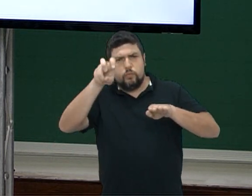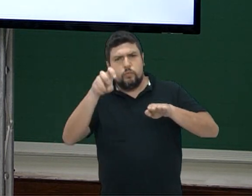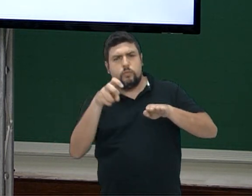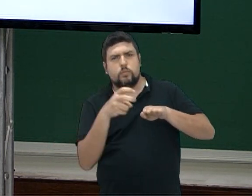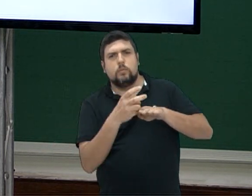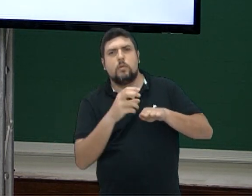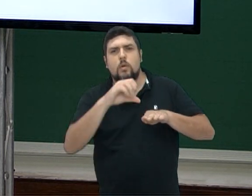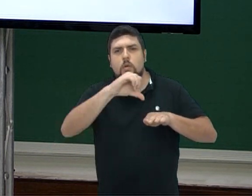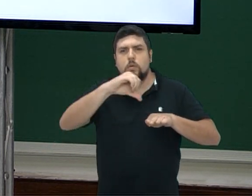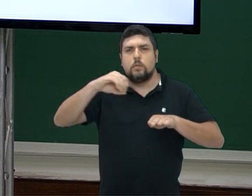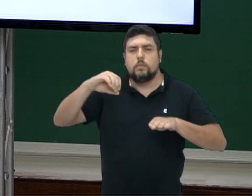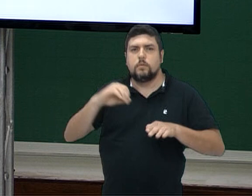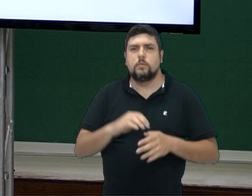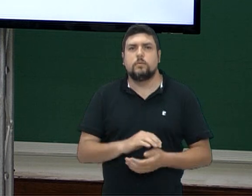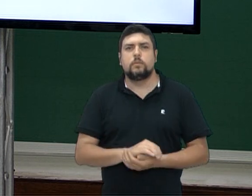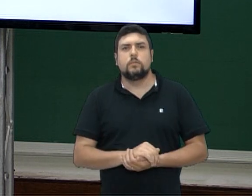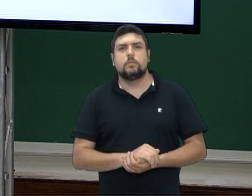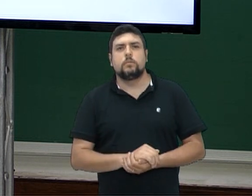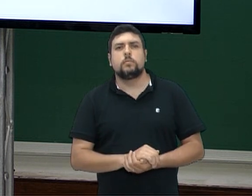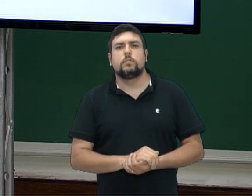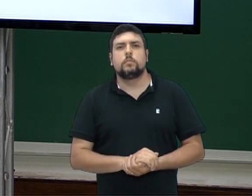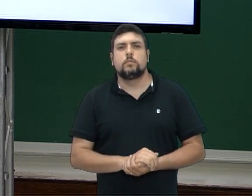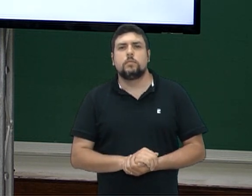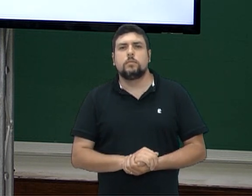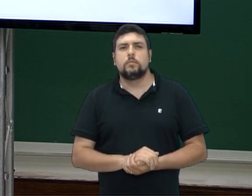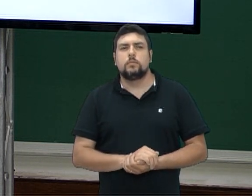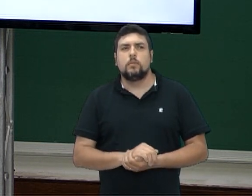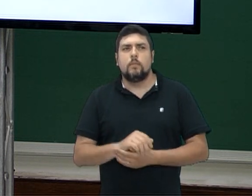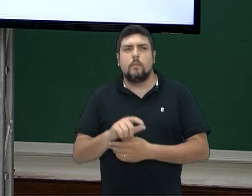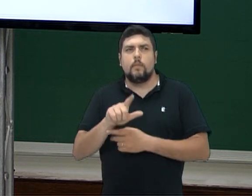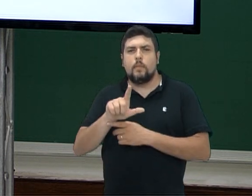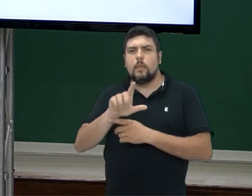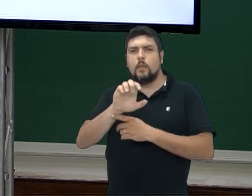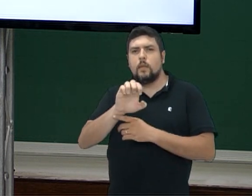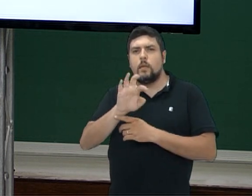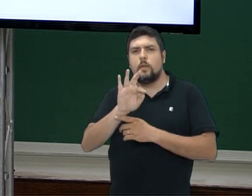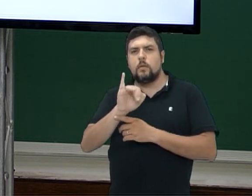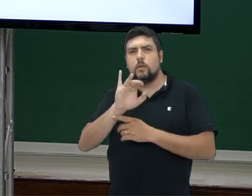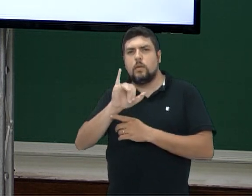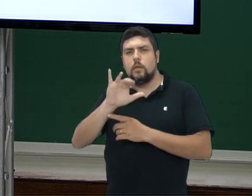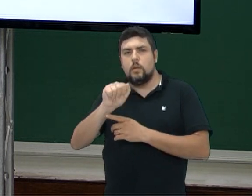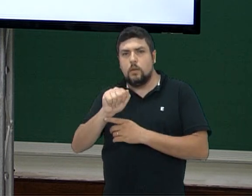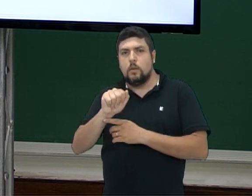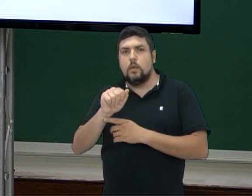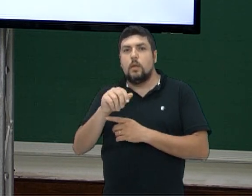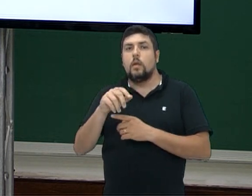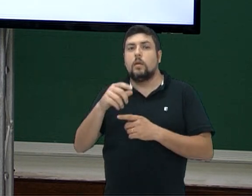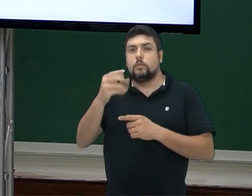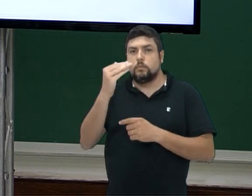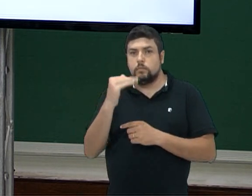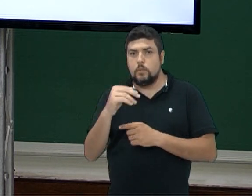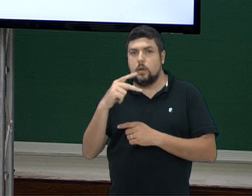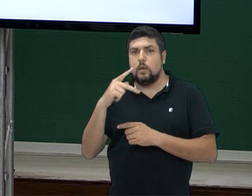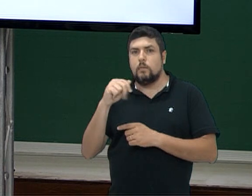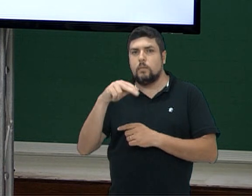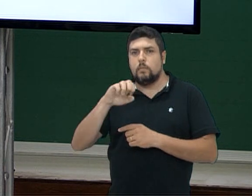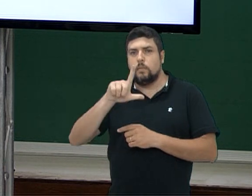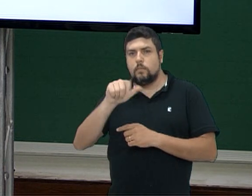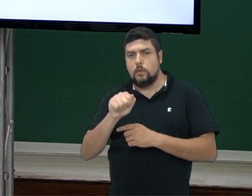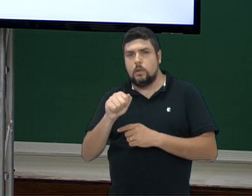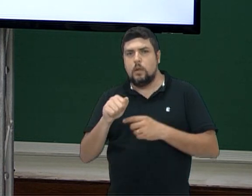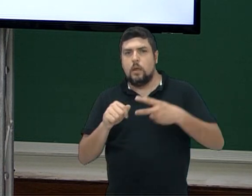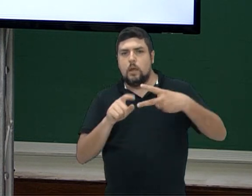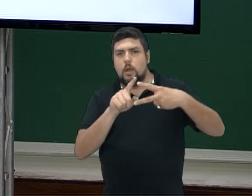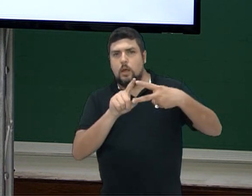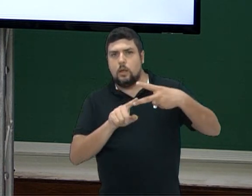vertical. A Letícia Buffoni, uma das representantes nas Olimpíadas, a Pamela Rosa, que a gente viu na imagem anterior, também